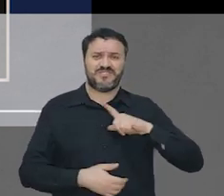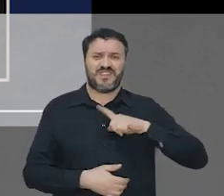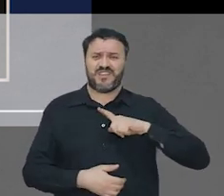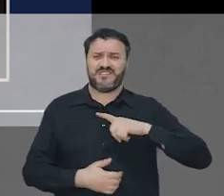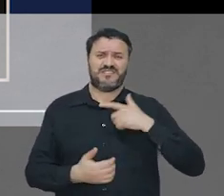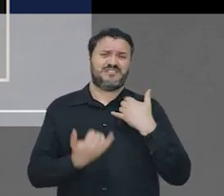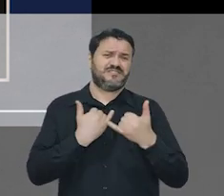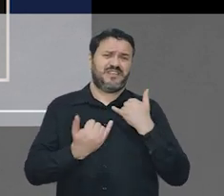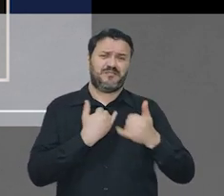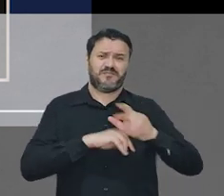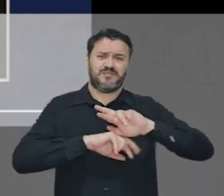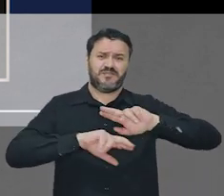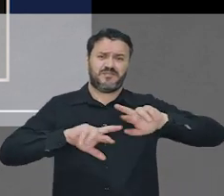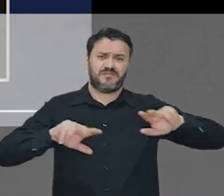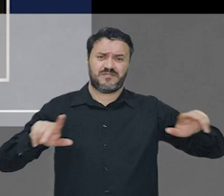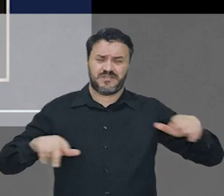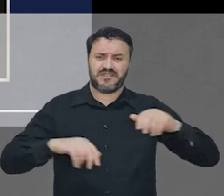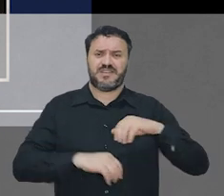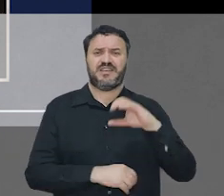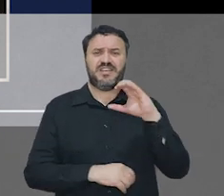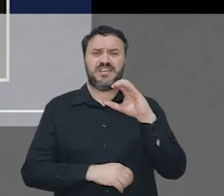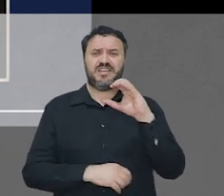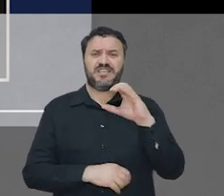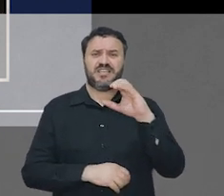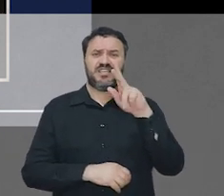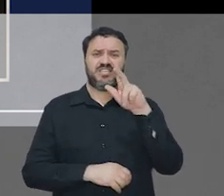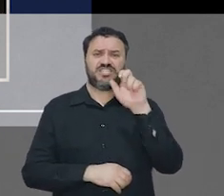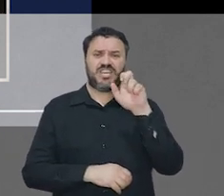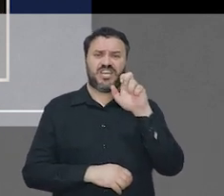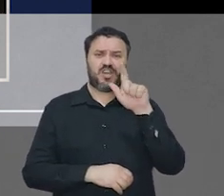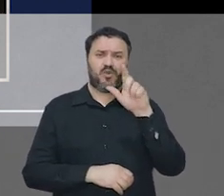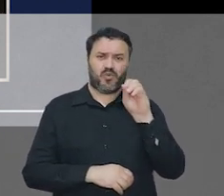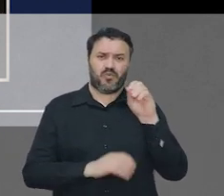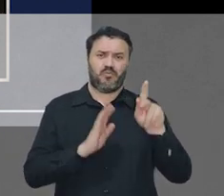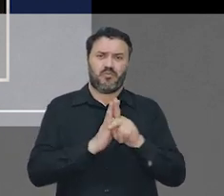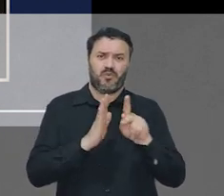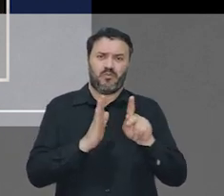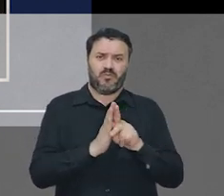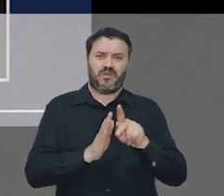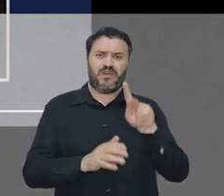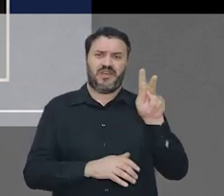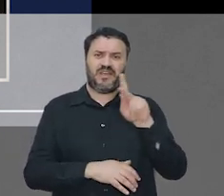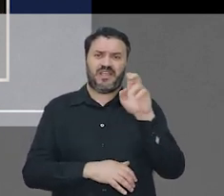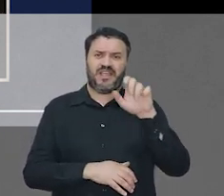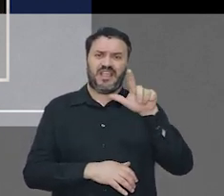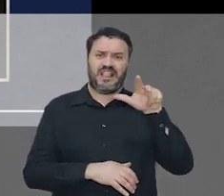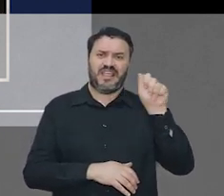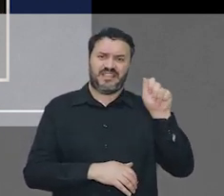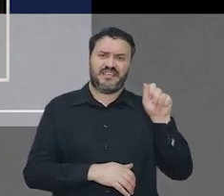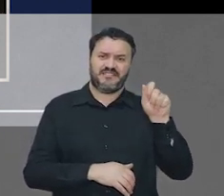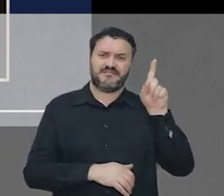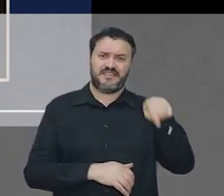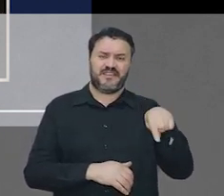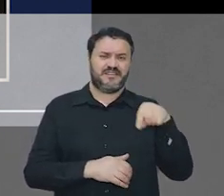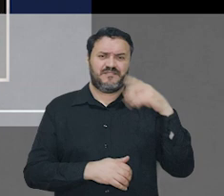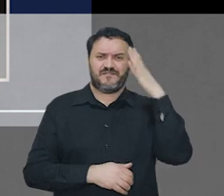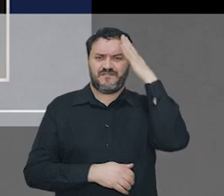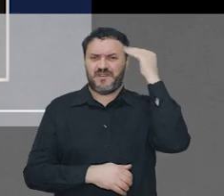temos Idiaba Chego, Elena Ferrante, como um sucesso de edição, de